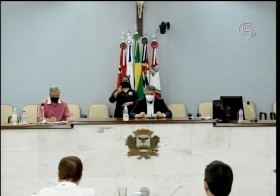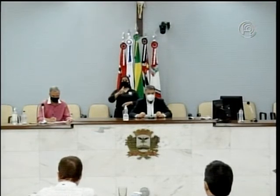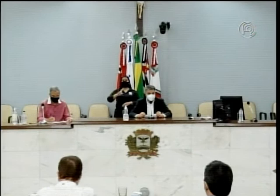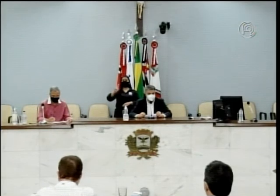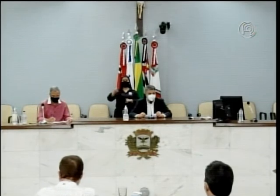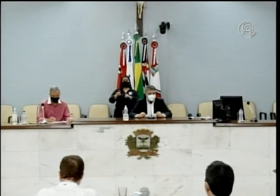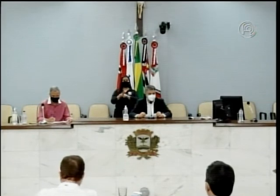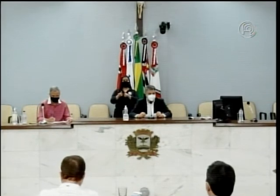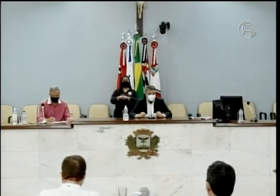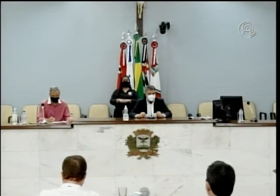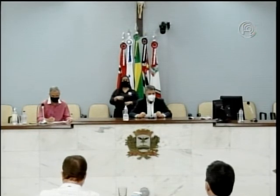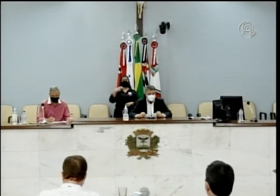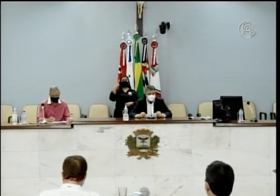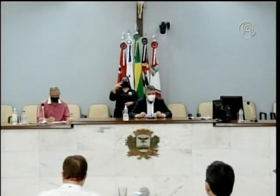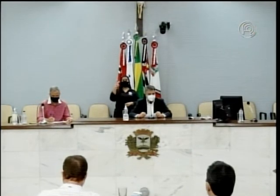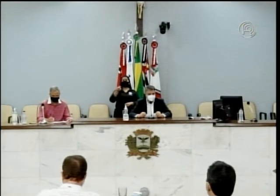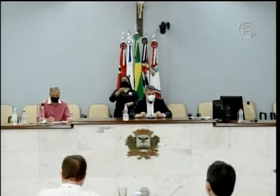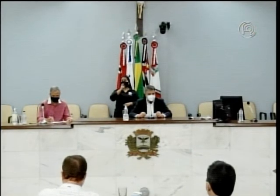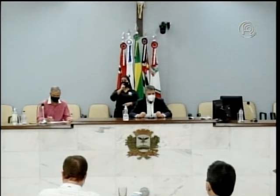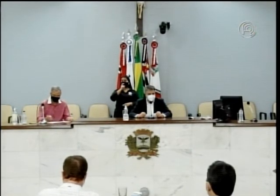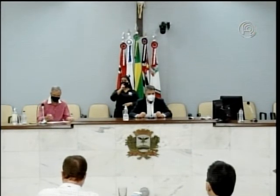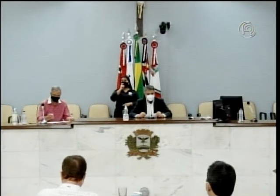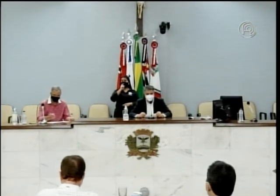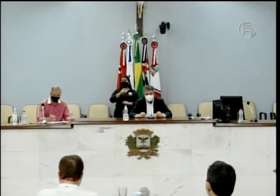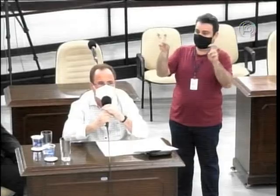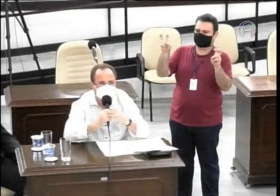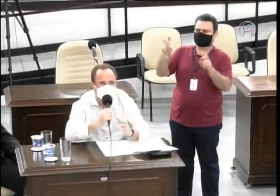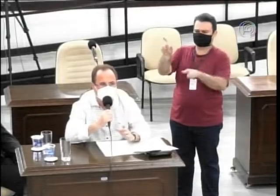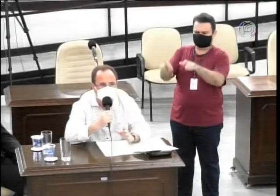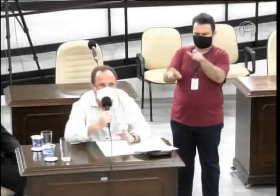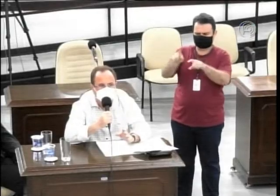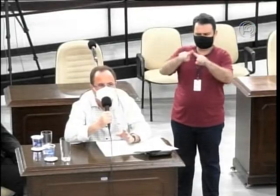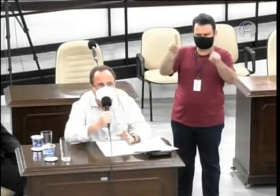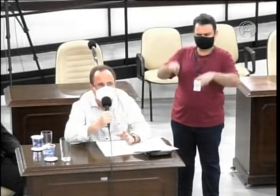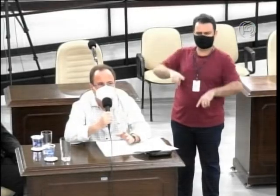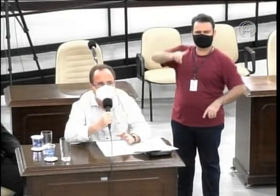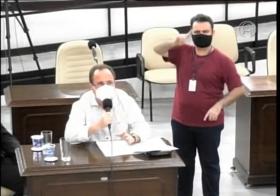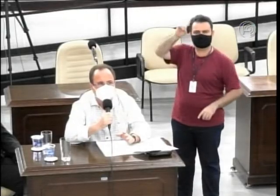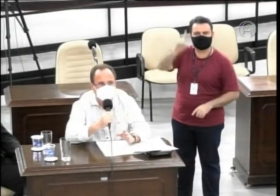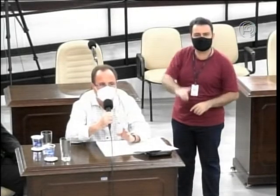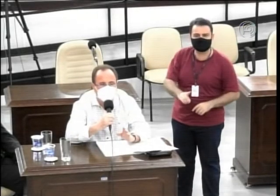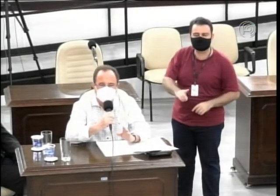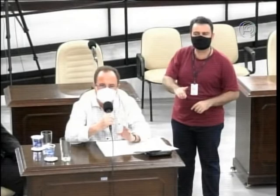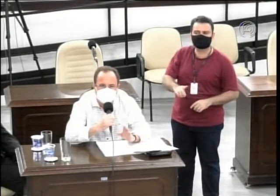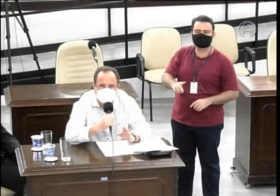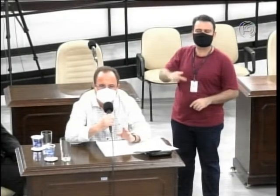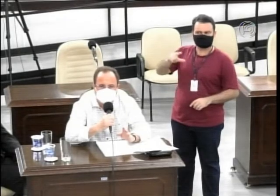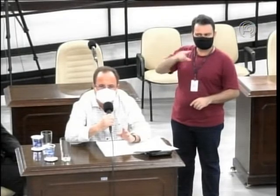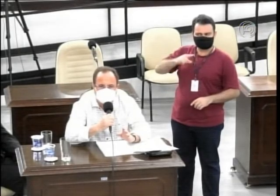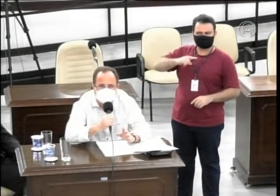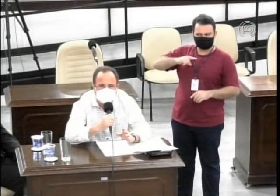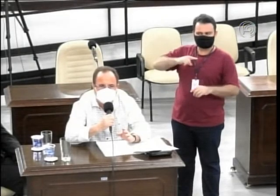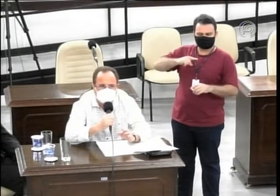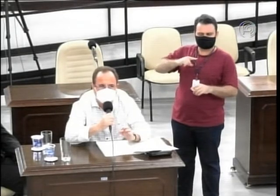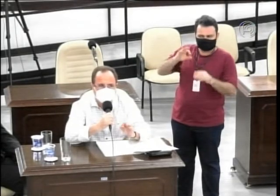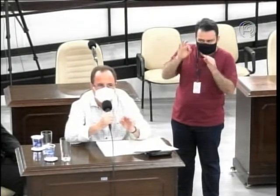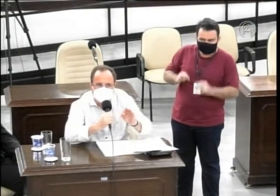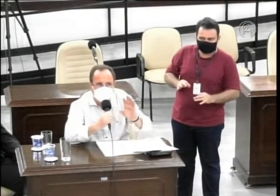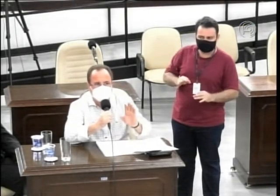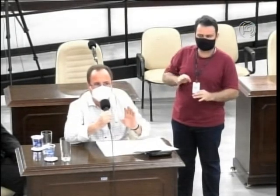averiguadas acusações contra a Barsotti Serviços de Portaria, que tem cerca de 180 zeladores e anjos da